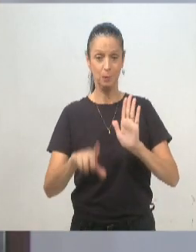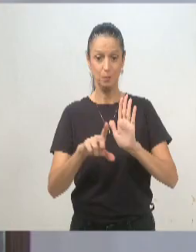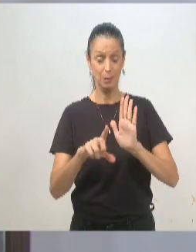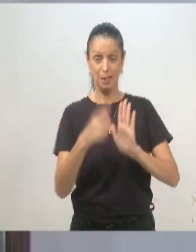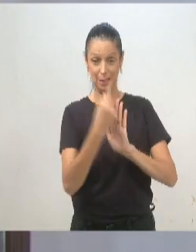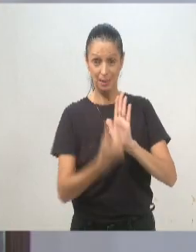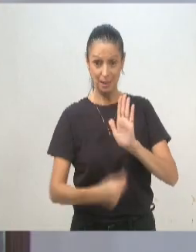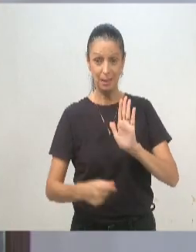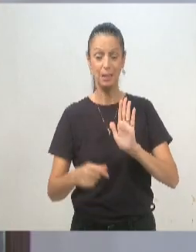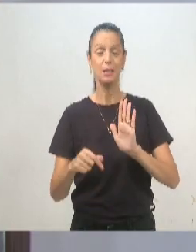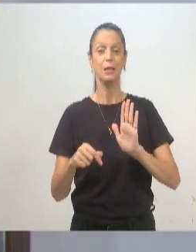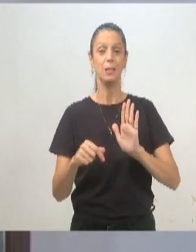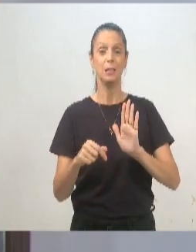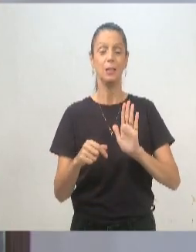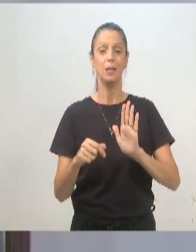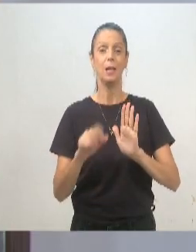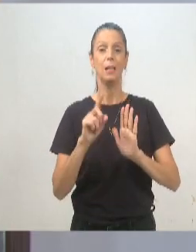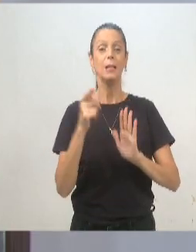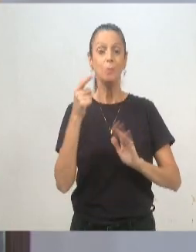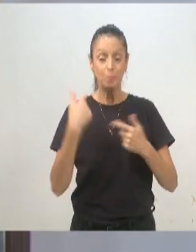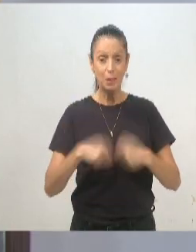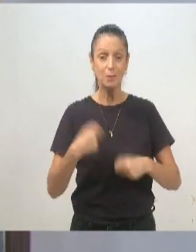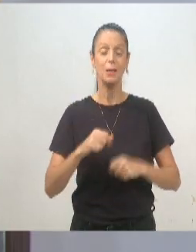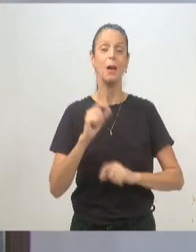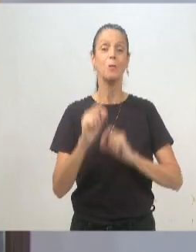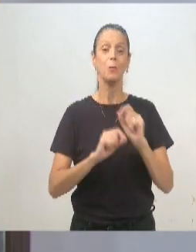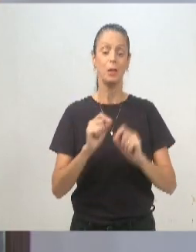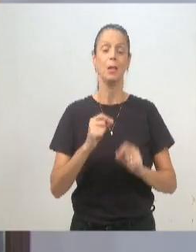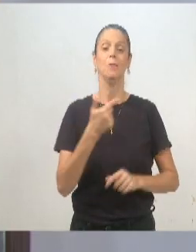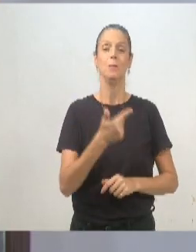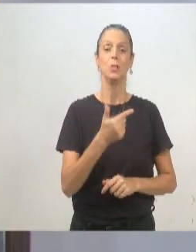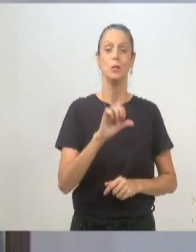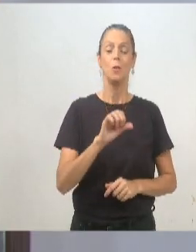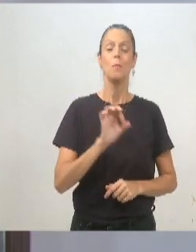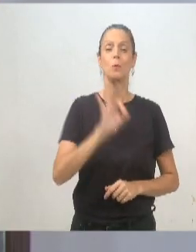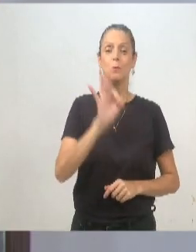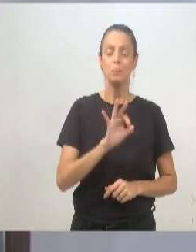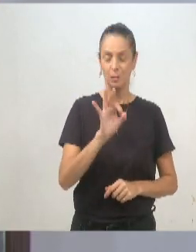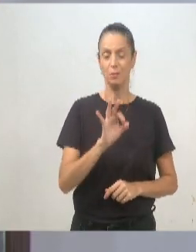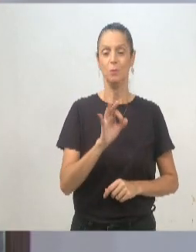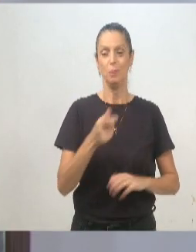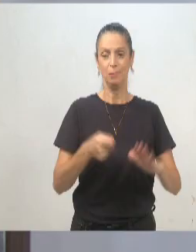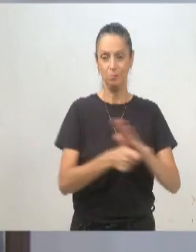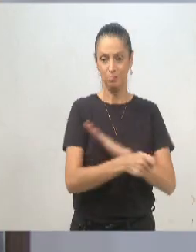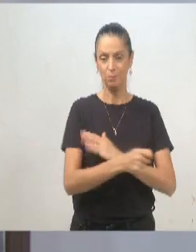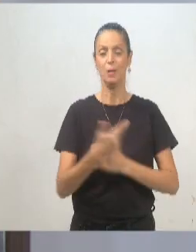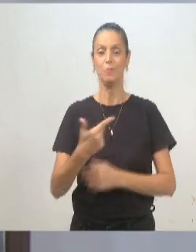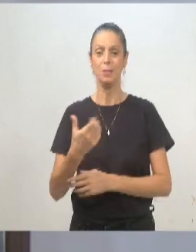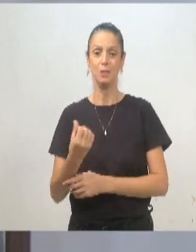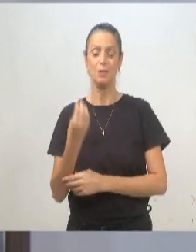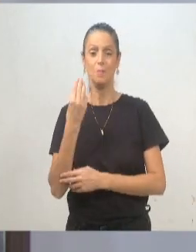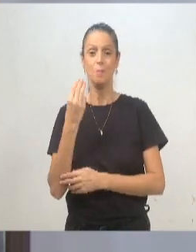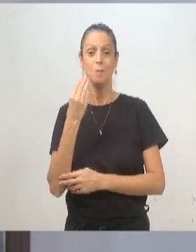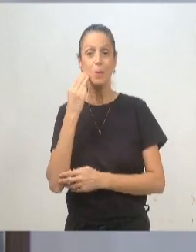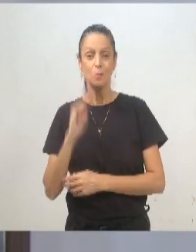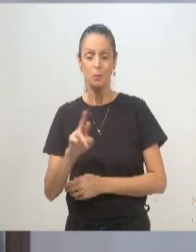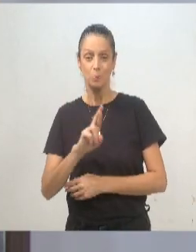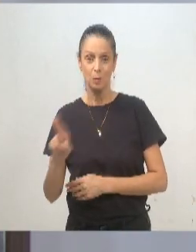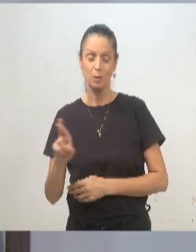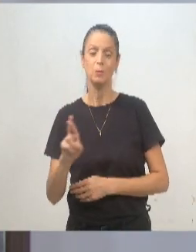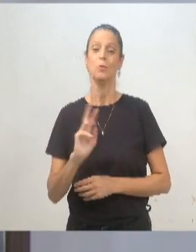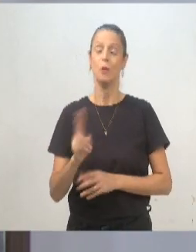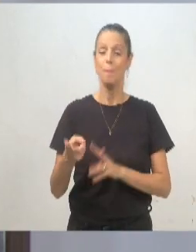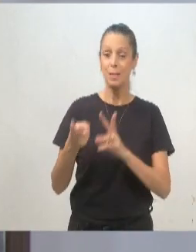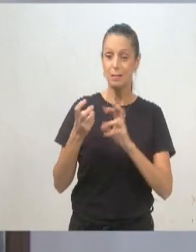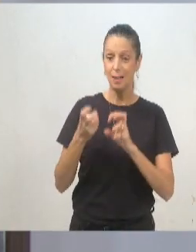nós alcançássemos 29%. Ou seja, 276 milhões, o que aí também já dá somente uma diferença de 54 milhões